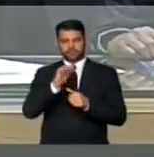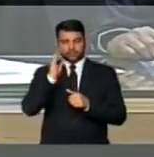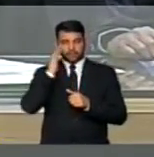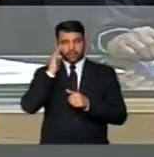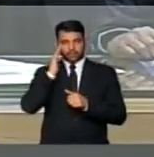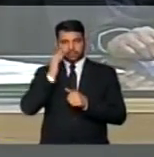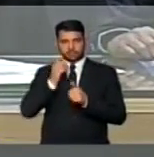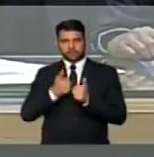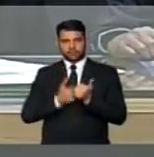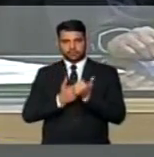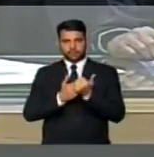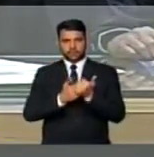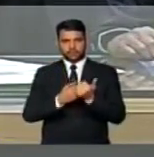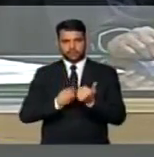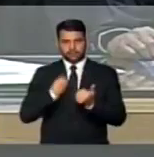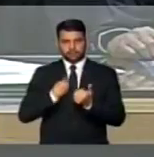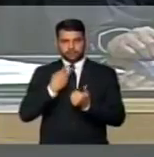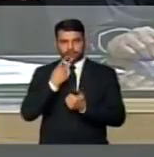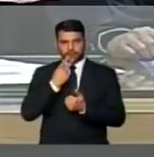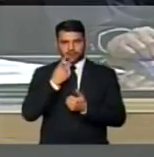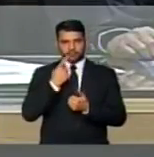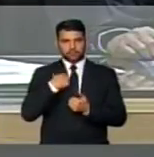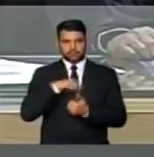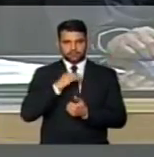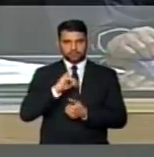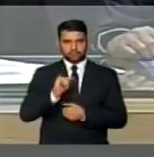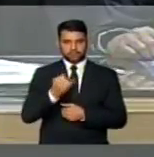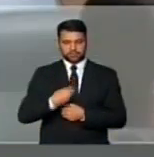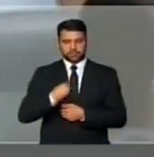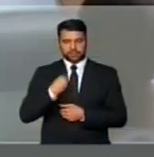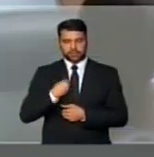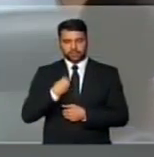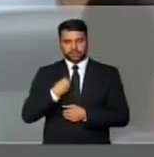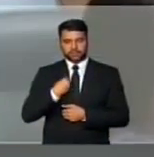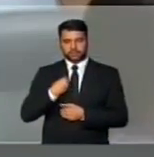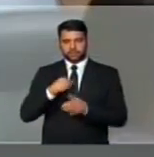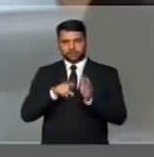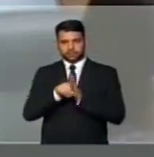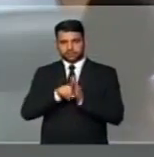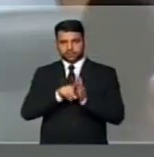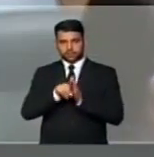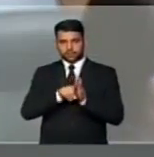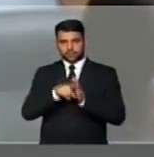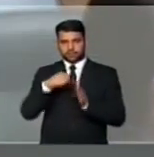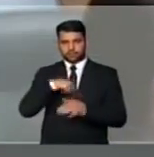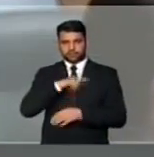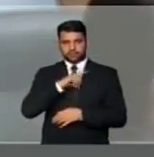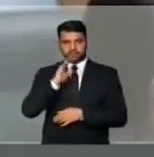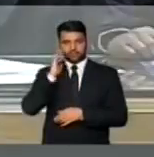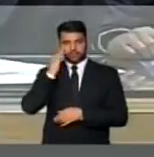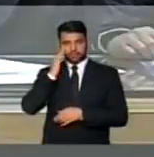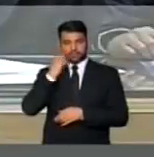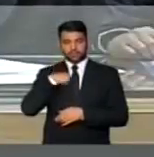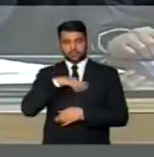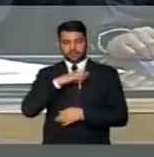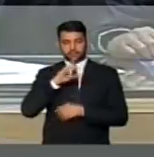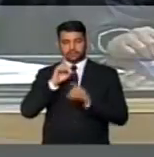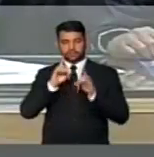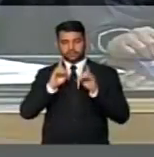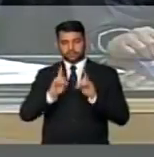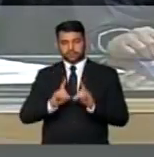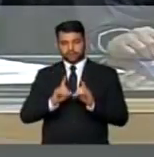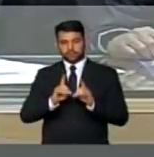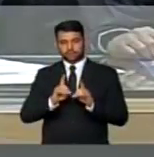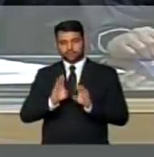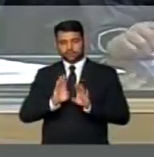a assessoria esteve aqui, inclusive, falando, nós tivemos a oportunidade de consultar. O nosso entendimento é que o direito